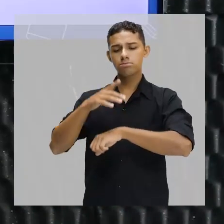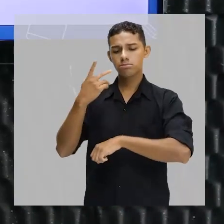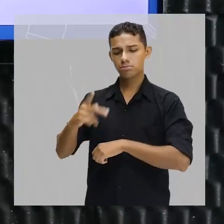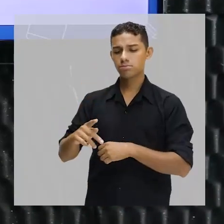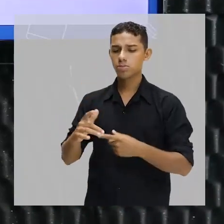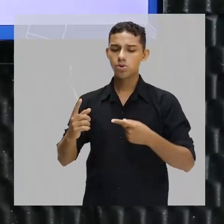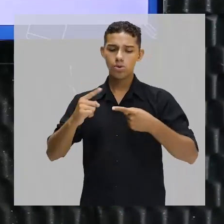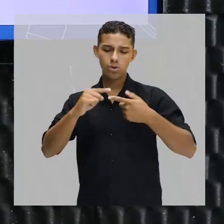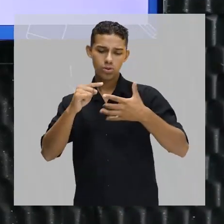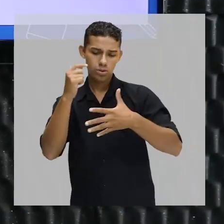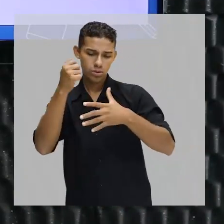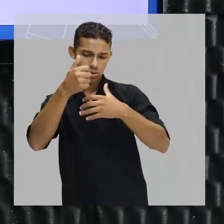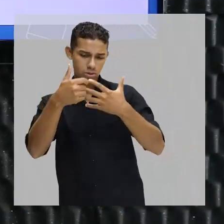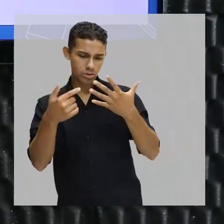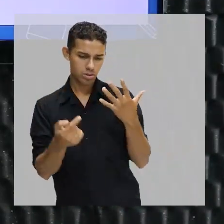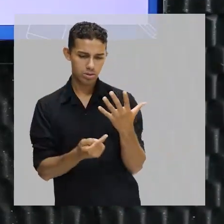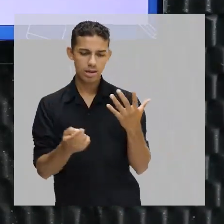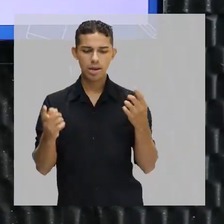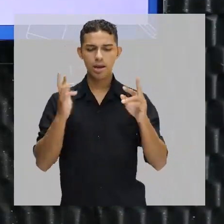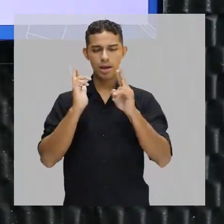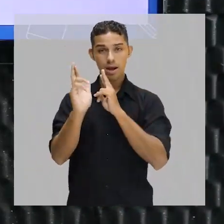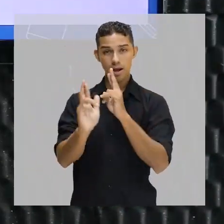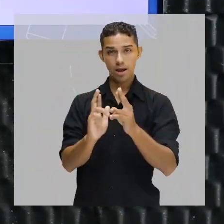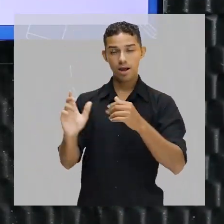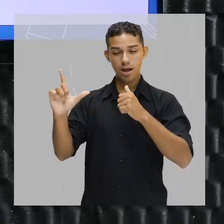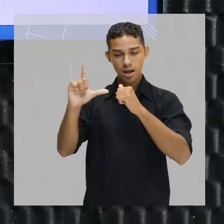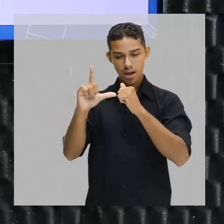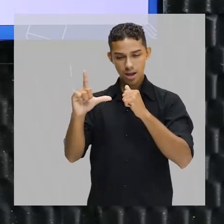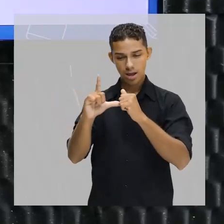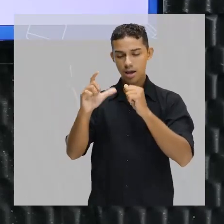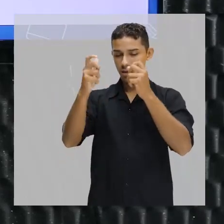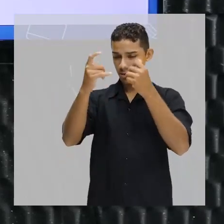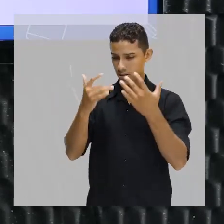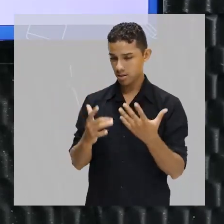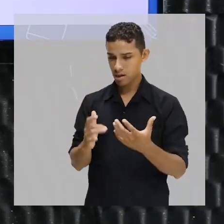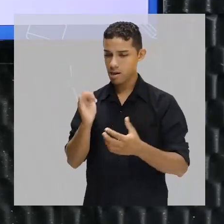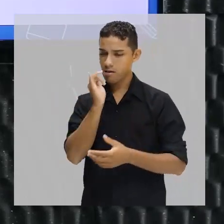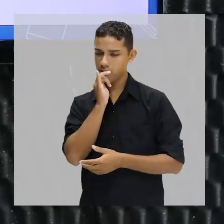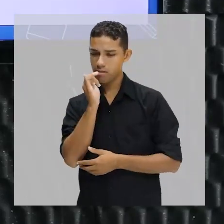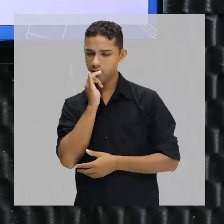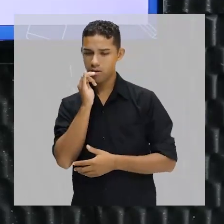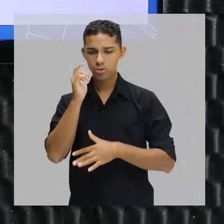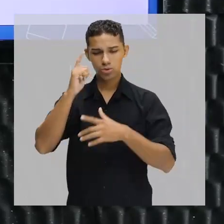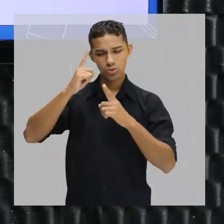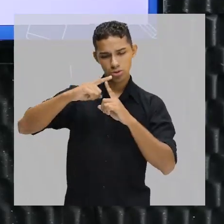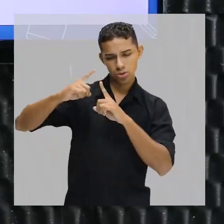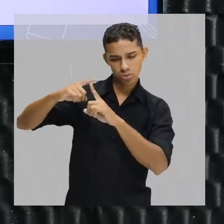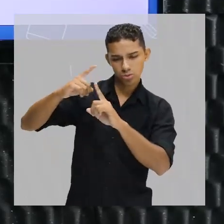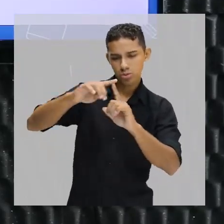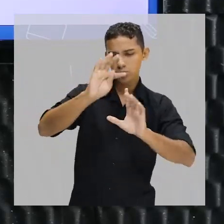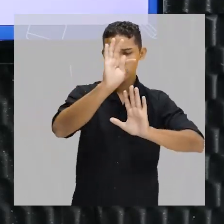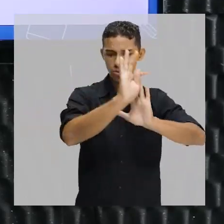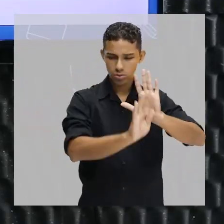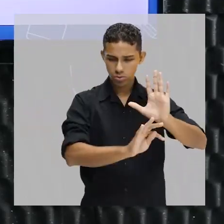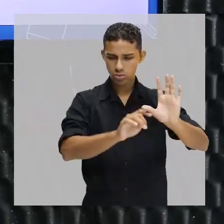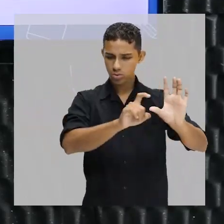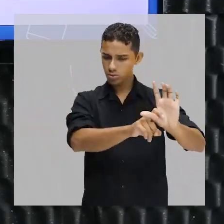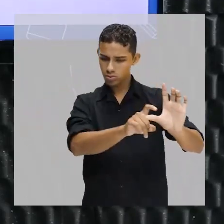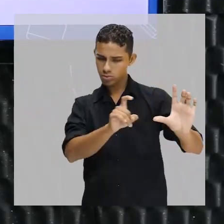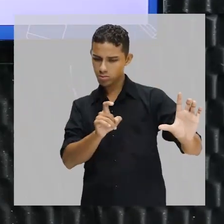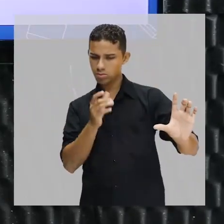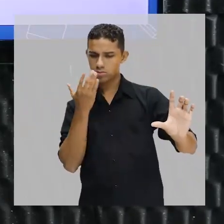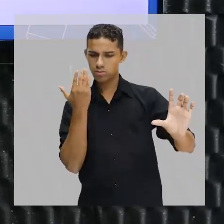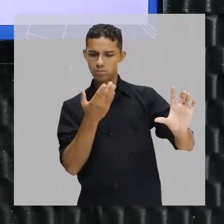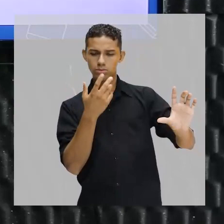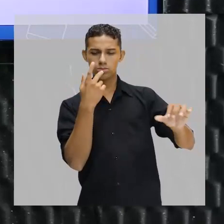verbais, as relações lógicas. Já os tipos textuais são independentes em relação ao gênero